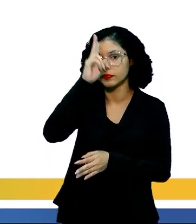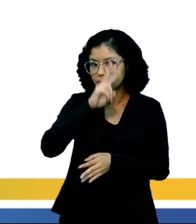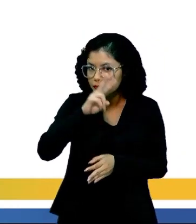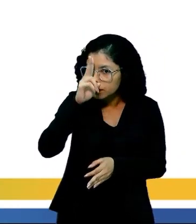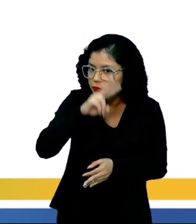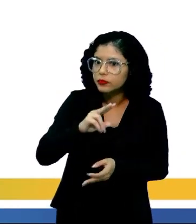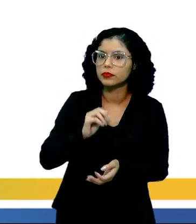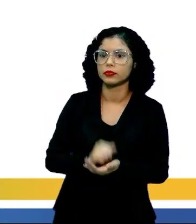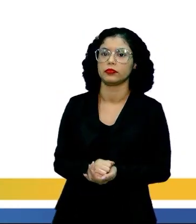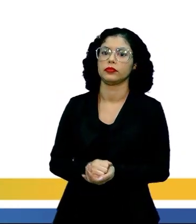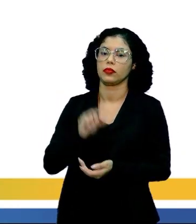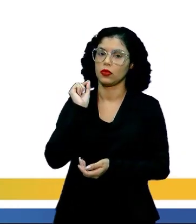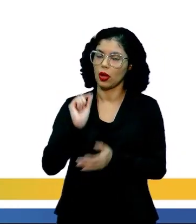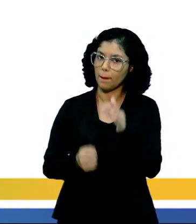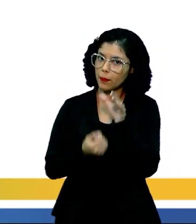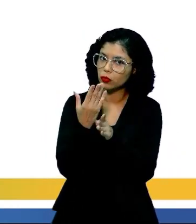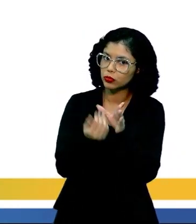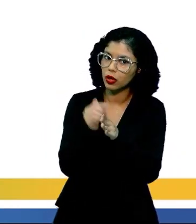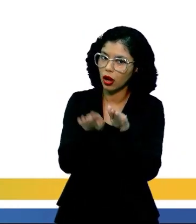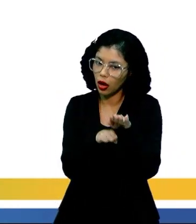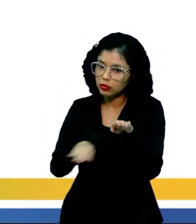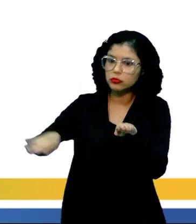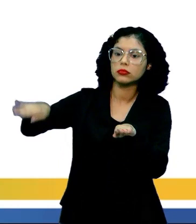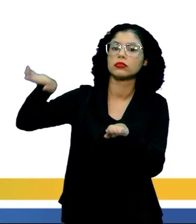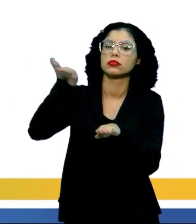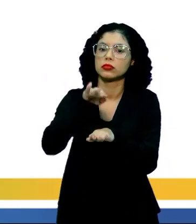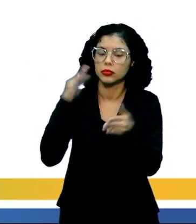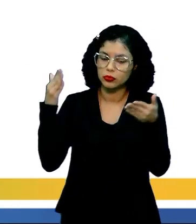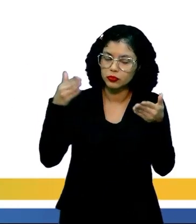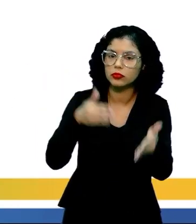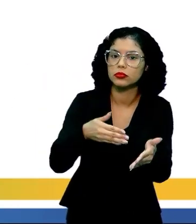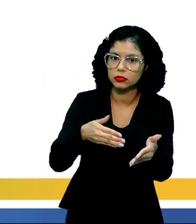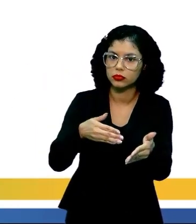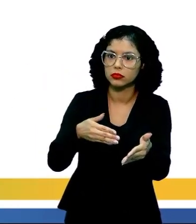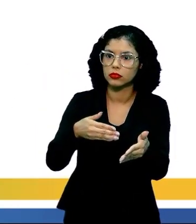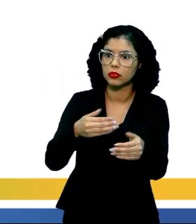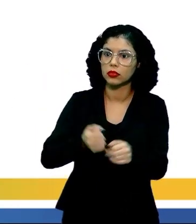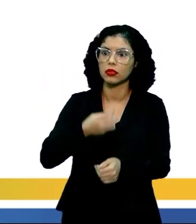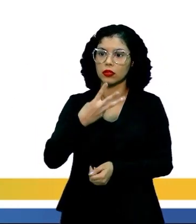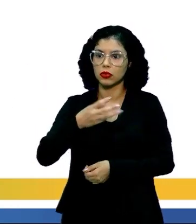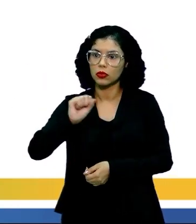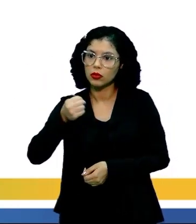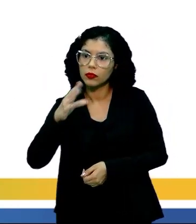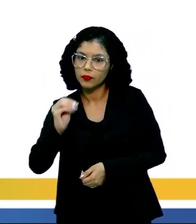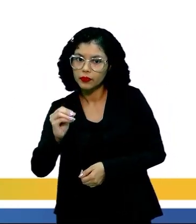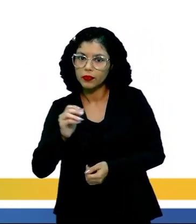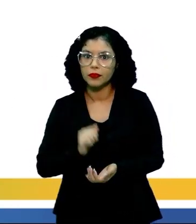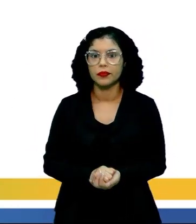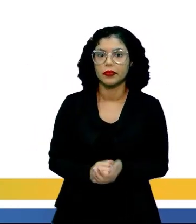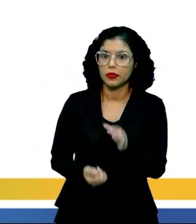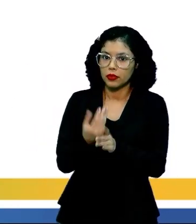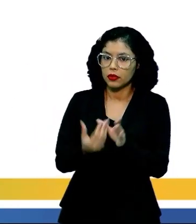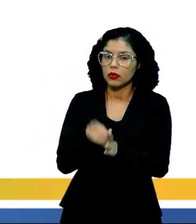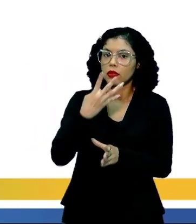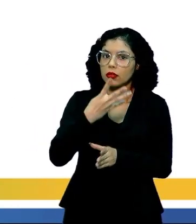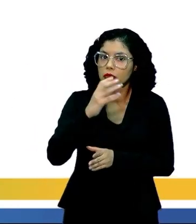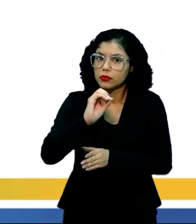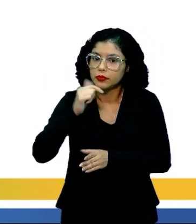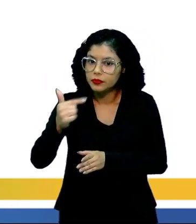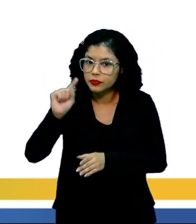o excedente é o que é produzido acima da meta. A meta desse ano era 380 e foram